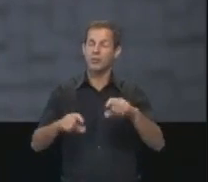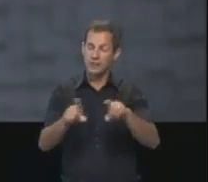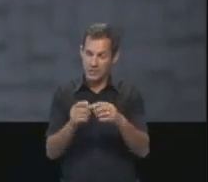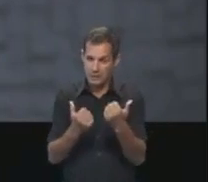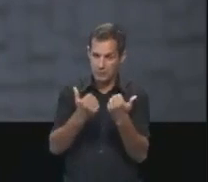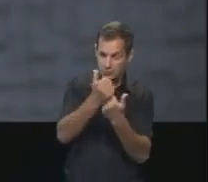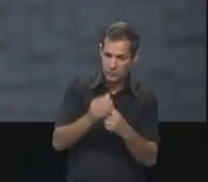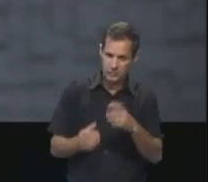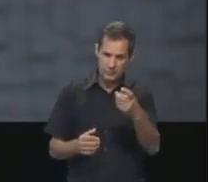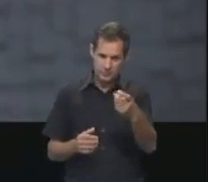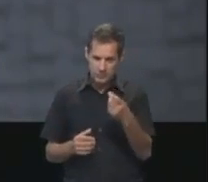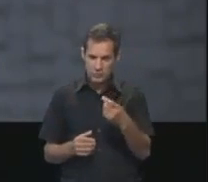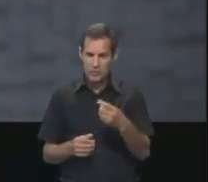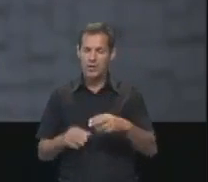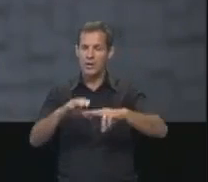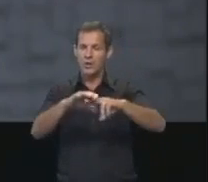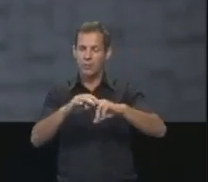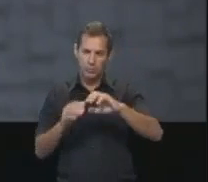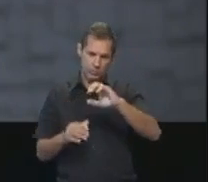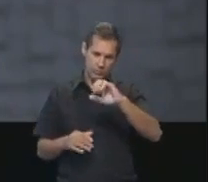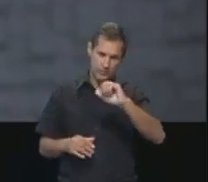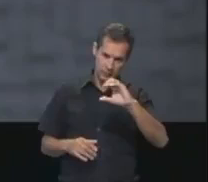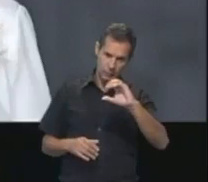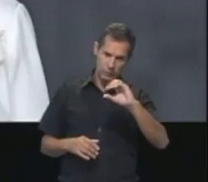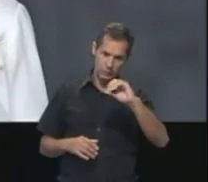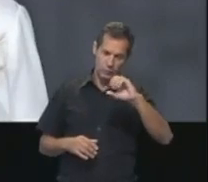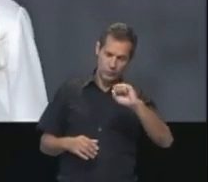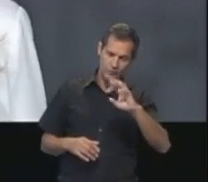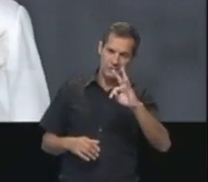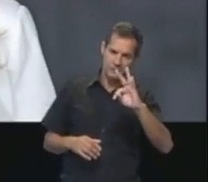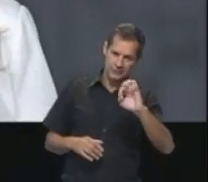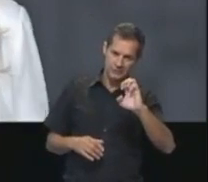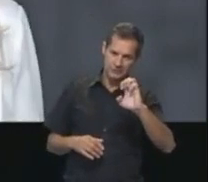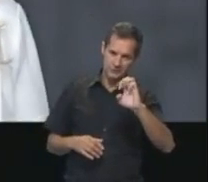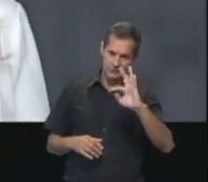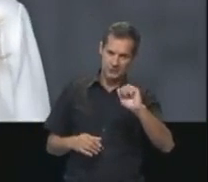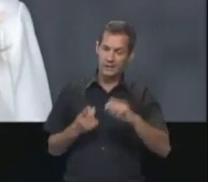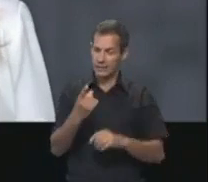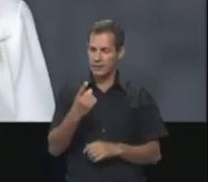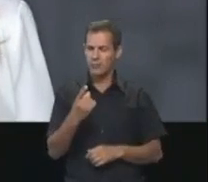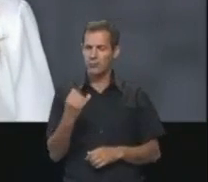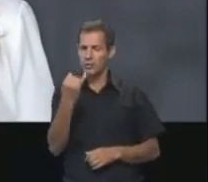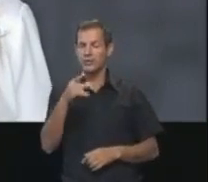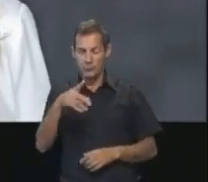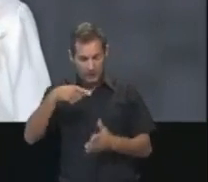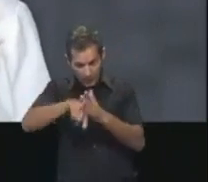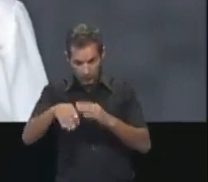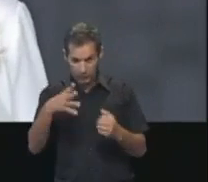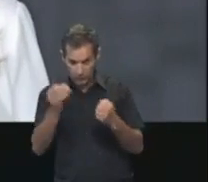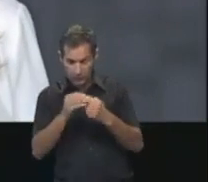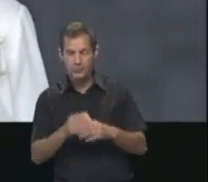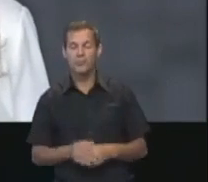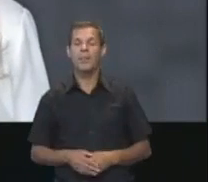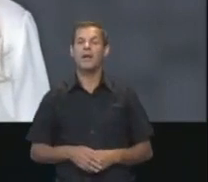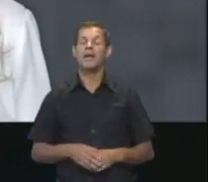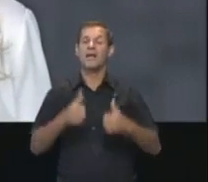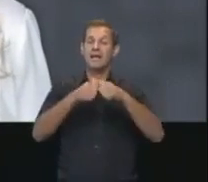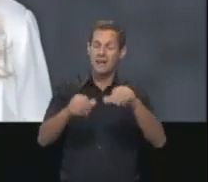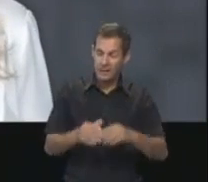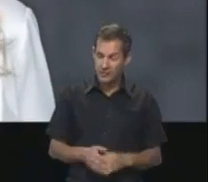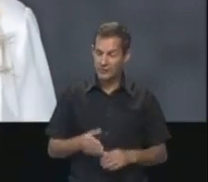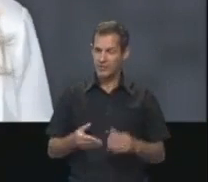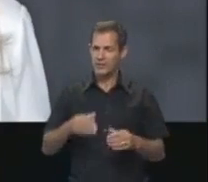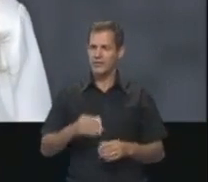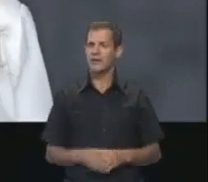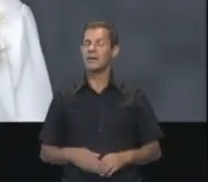podemos substituir x por a cosseno de θ. É muito importante que você aprofunde o seu conhecimento sobre essas